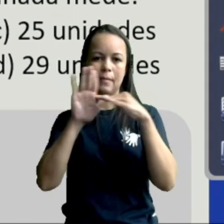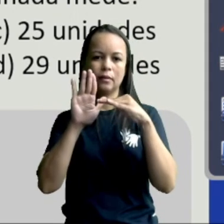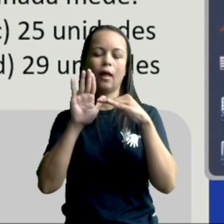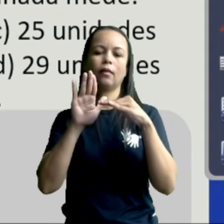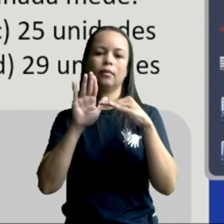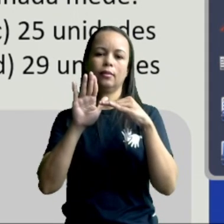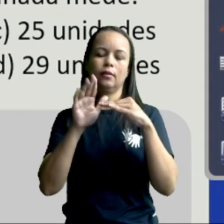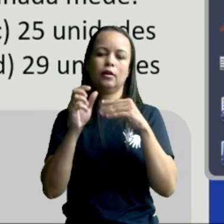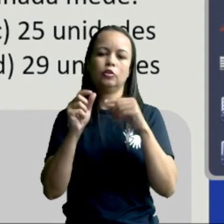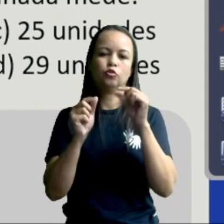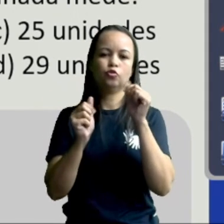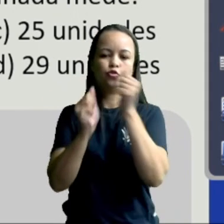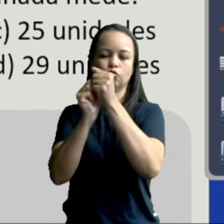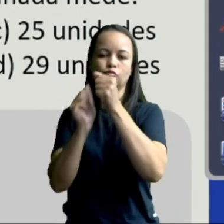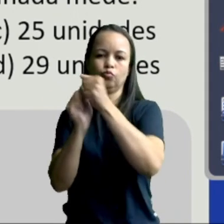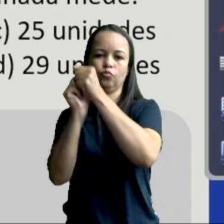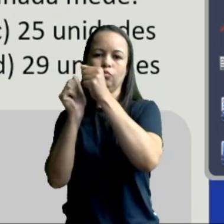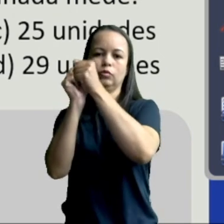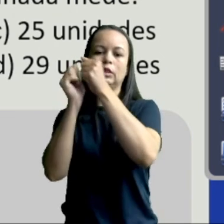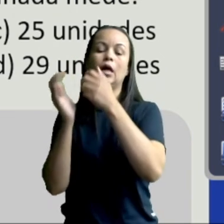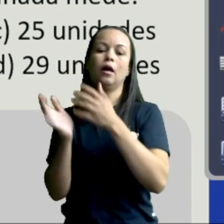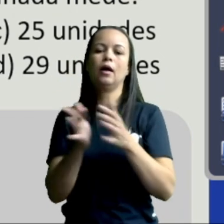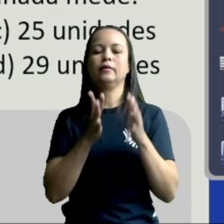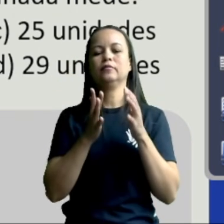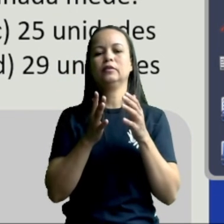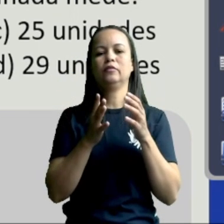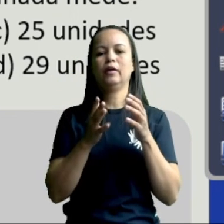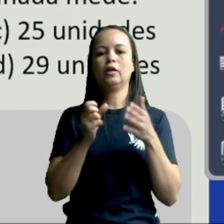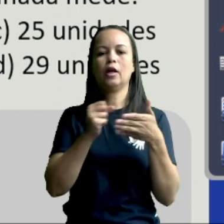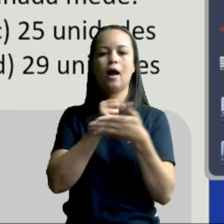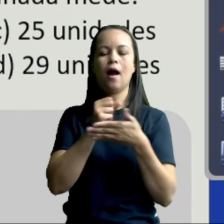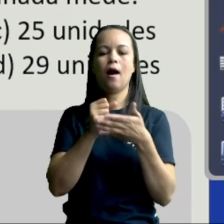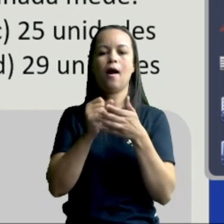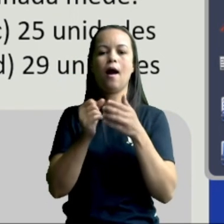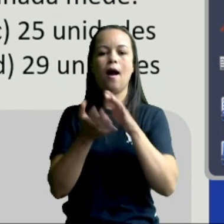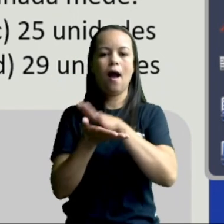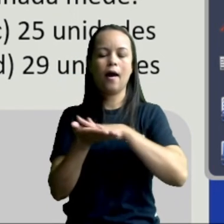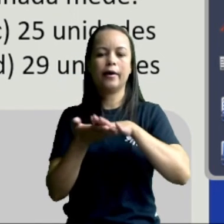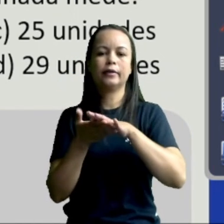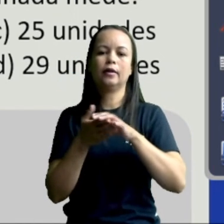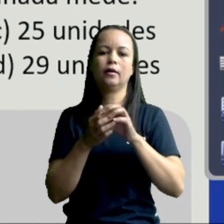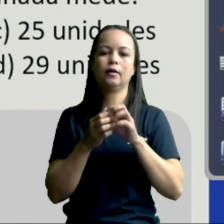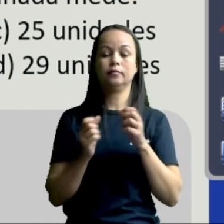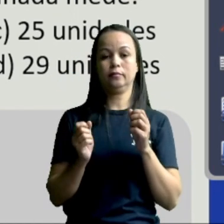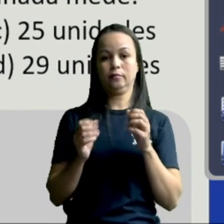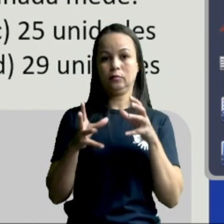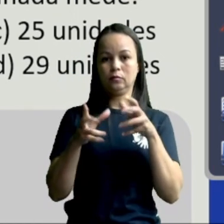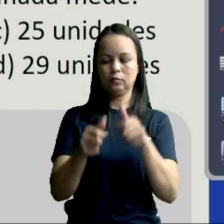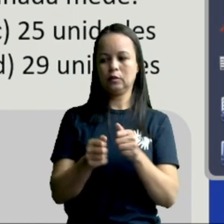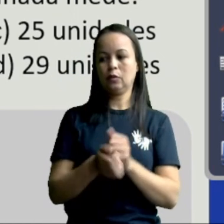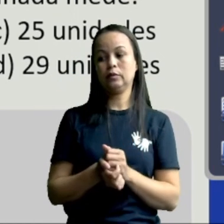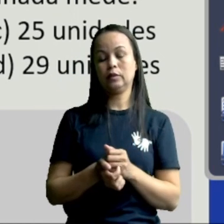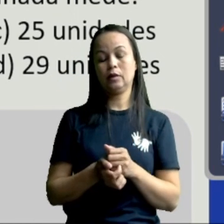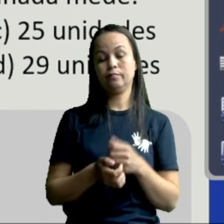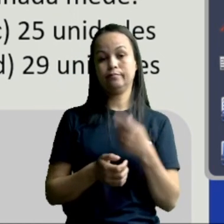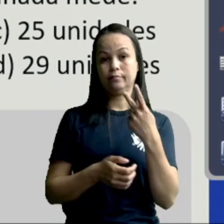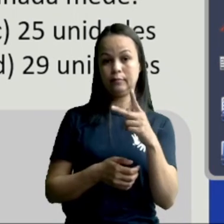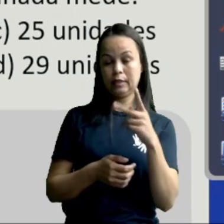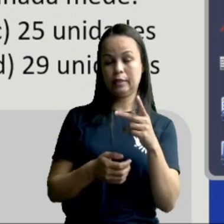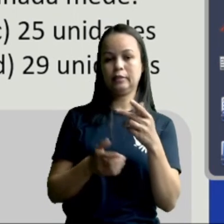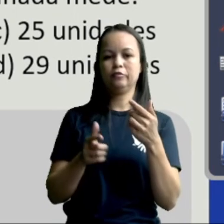os quadradinhos de cá que você vai chegar na área total, ok? É isso aí, gente. Este foi o assunto de